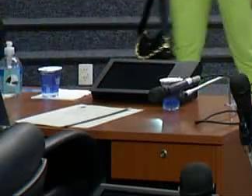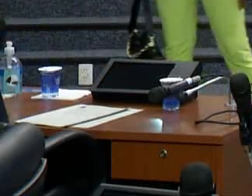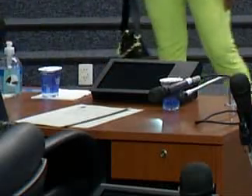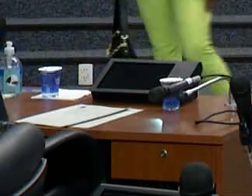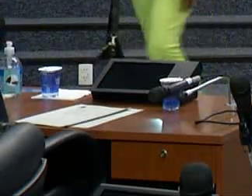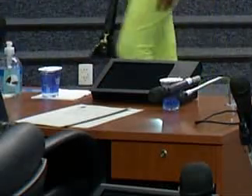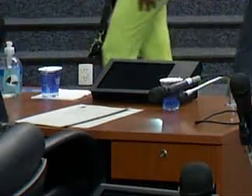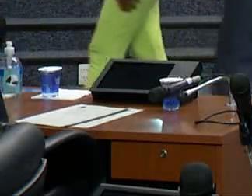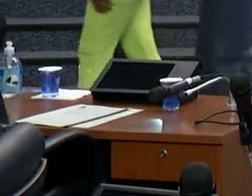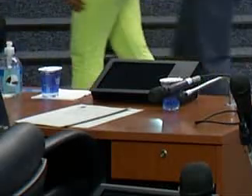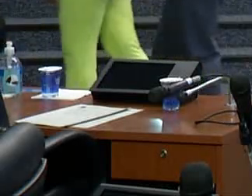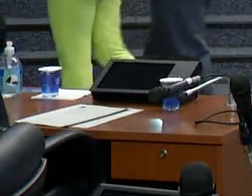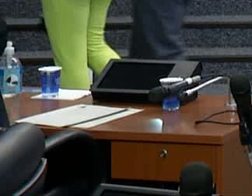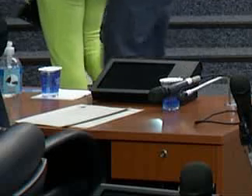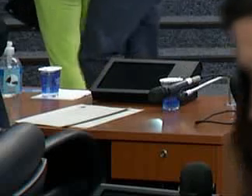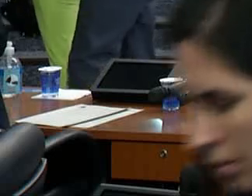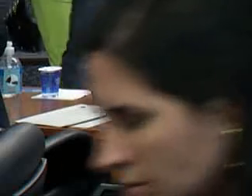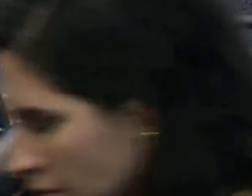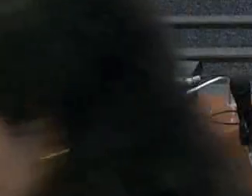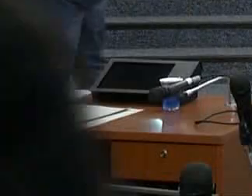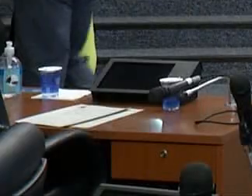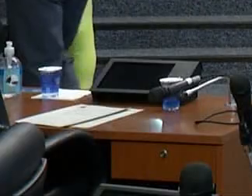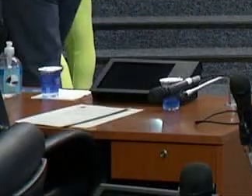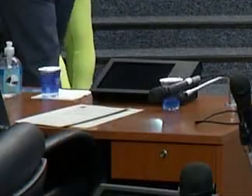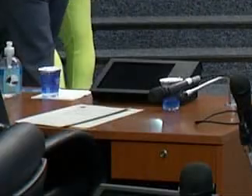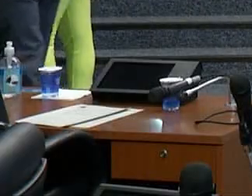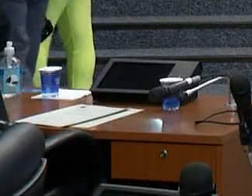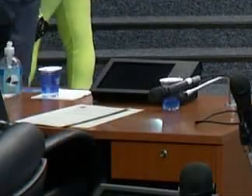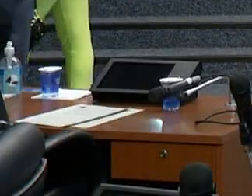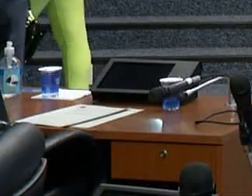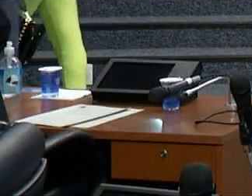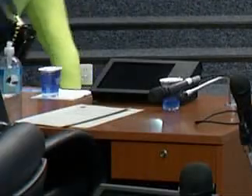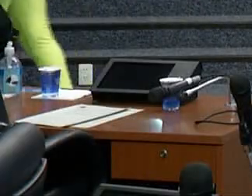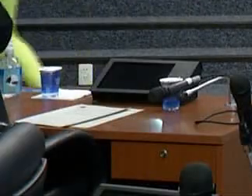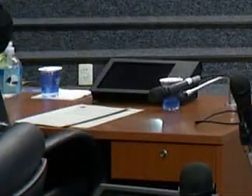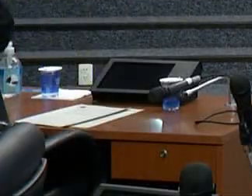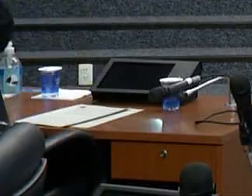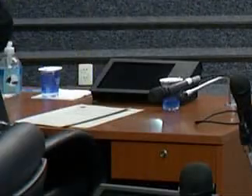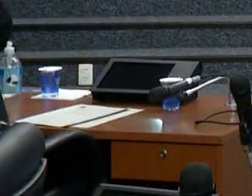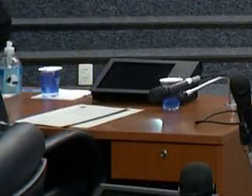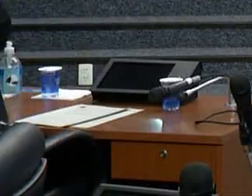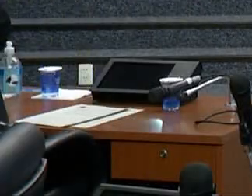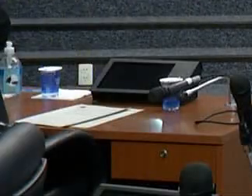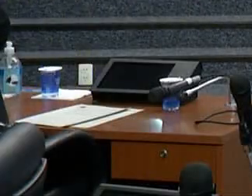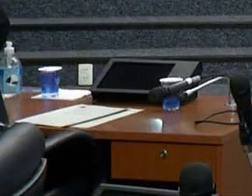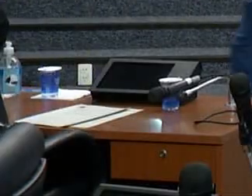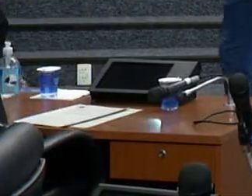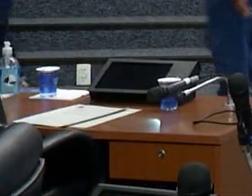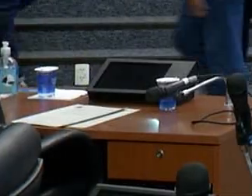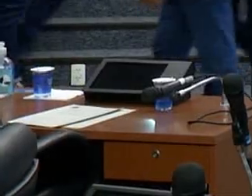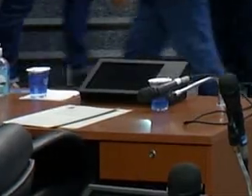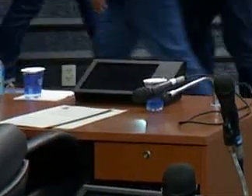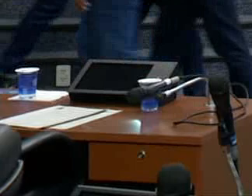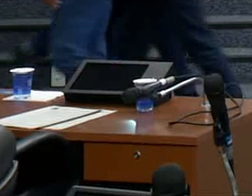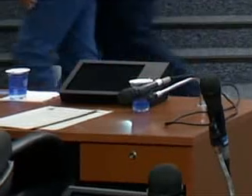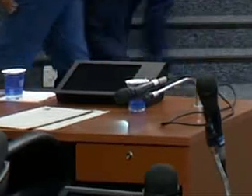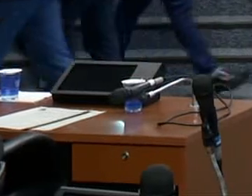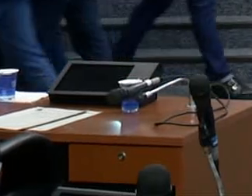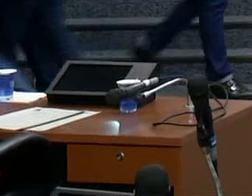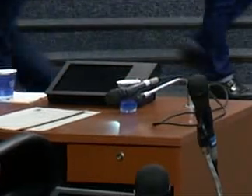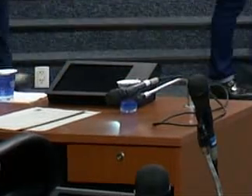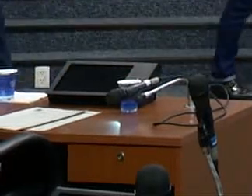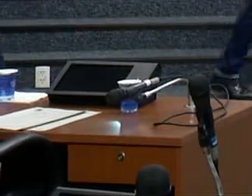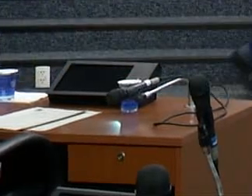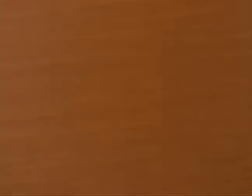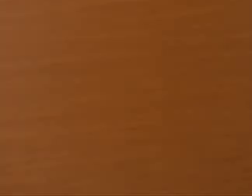O tema da próxima homenagem é cultura e tradição, razão pela qual chamamos o vereador Dylan